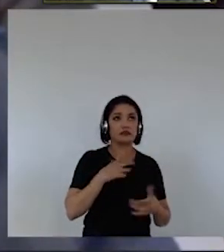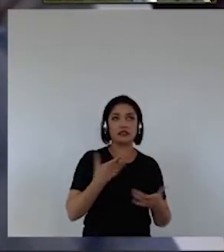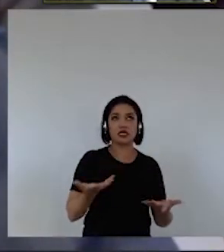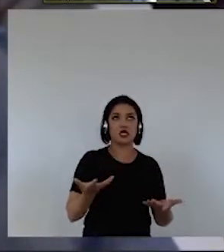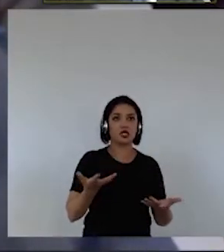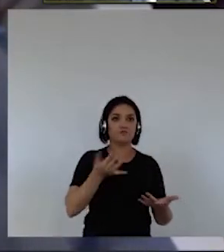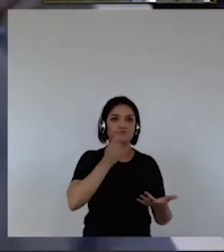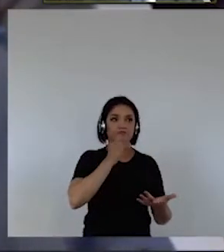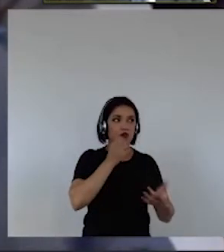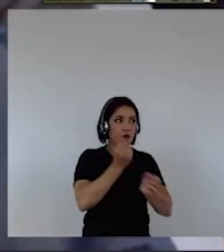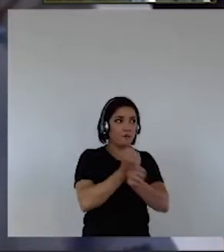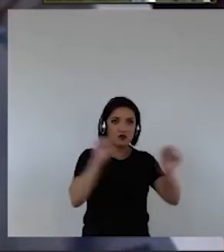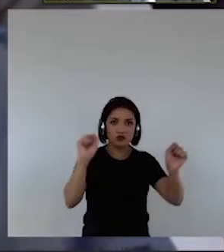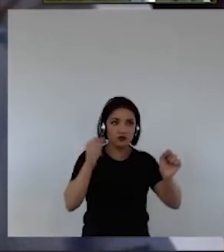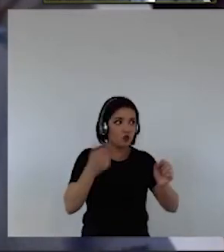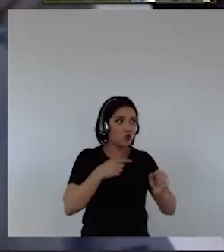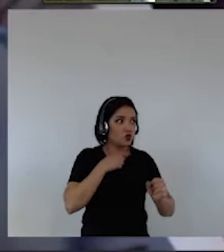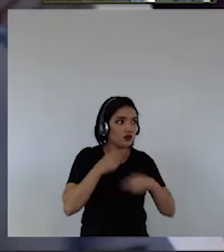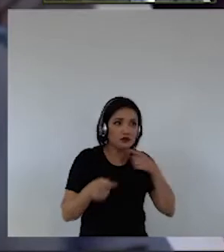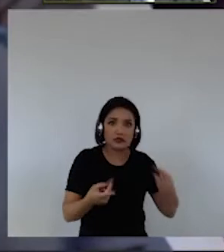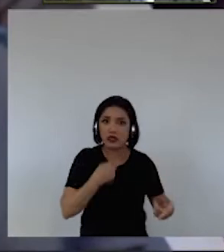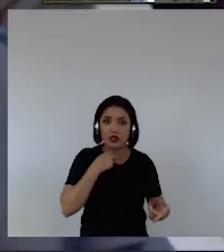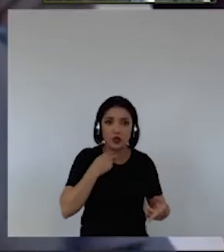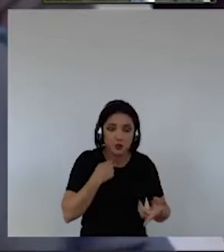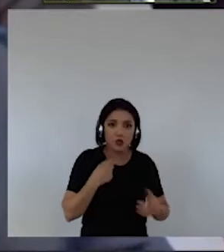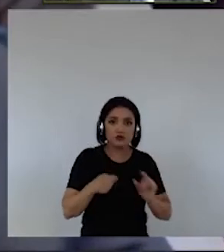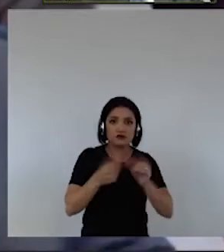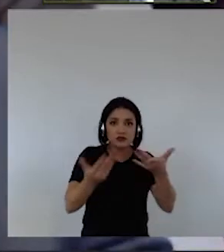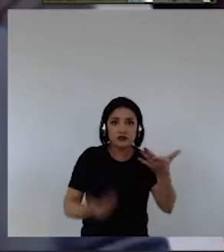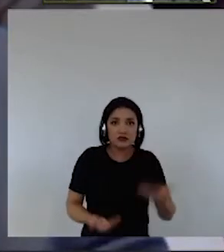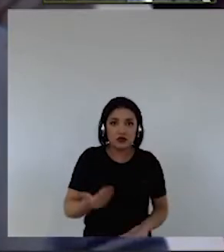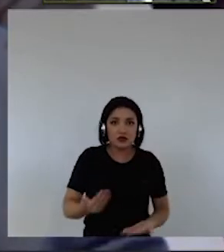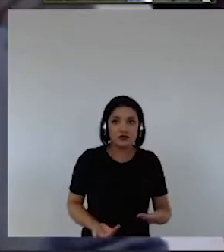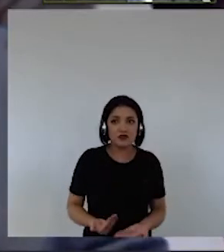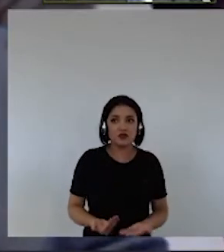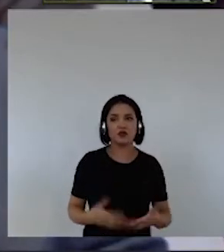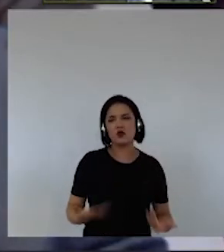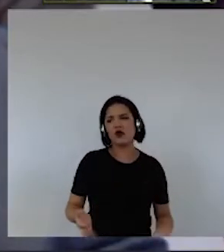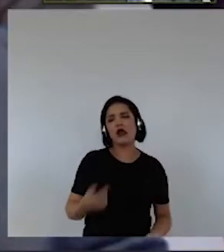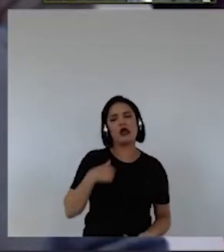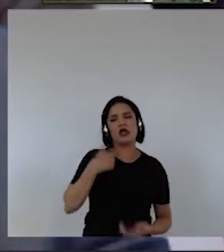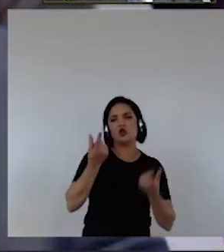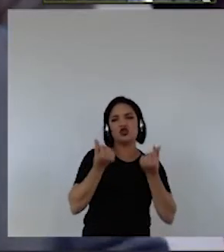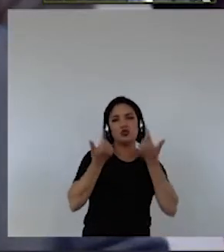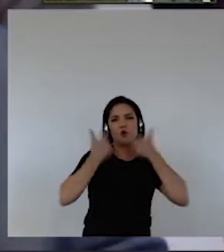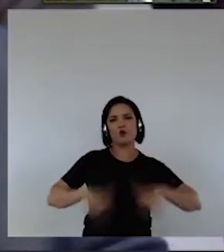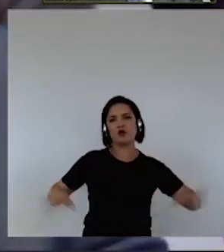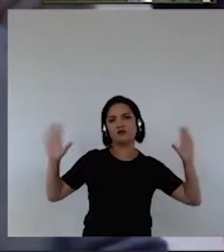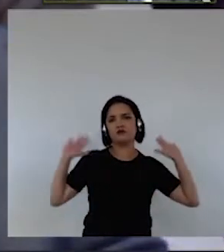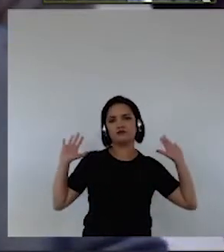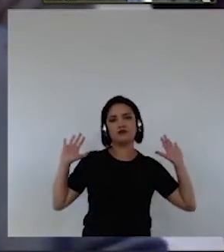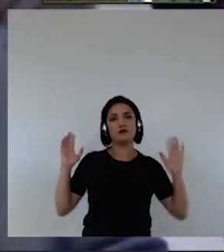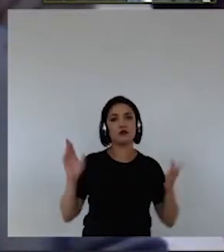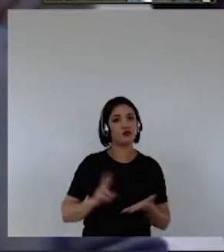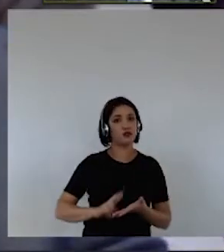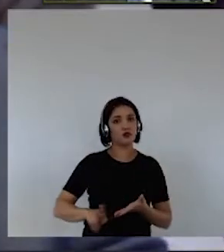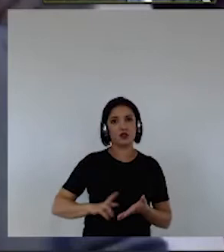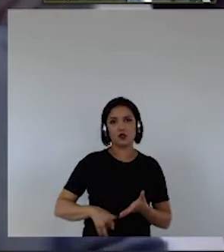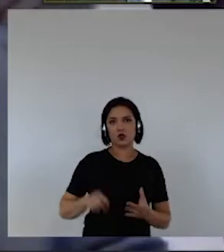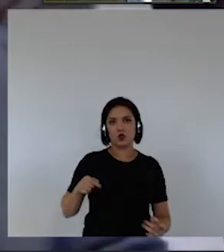impossibilidade de prestar. E aí, simplesmente, você não ter dinheiro para pagar, não há